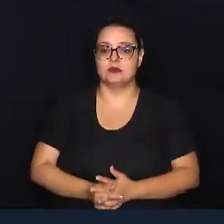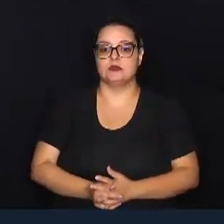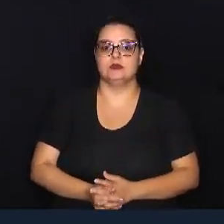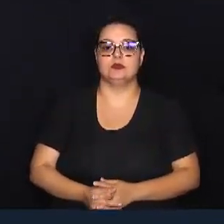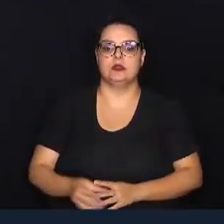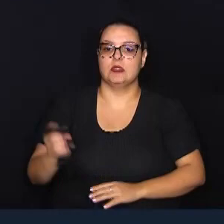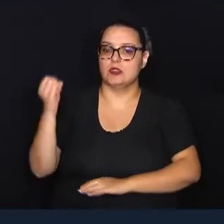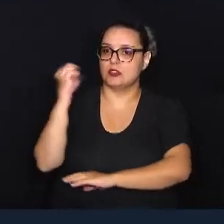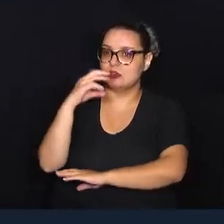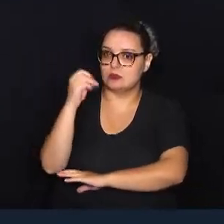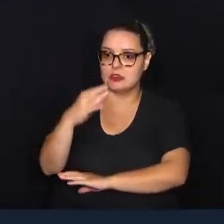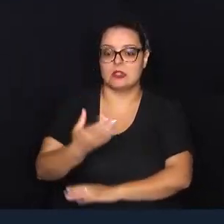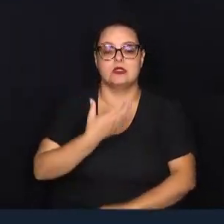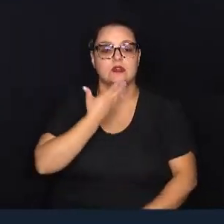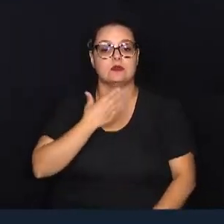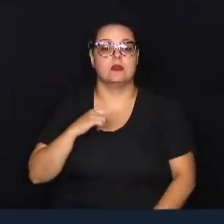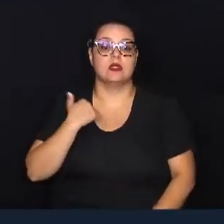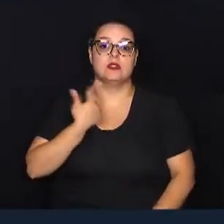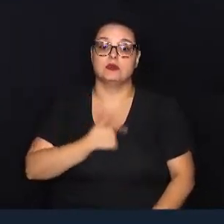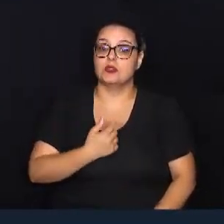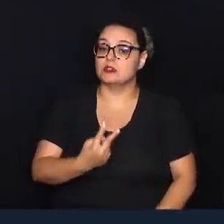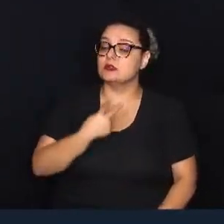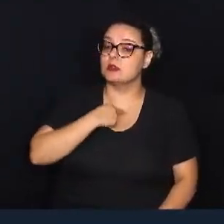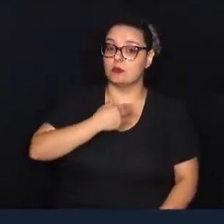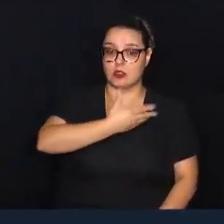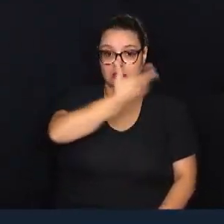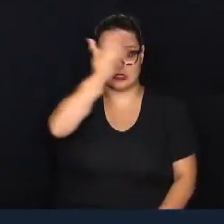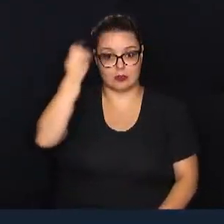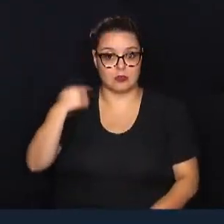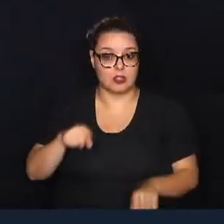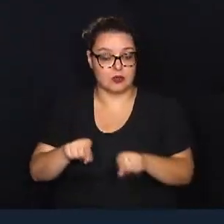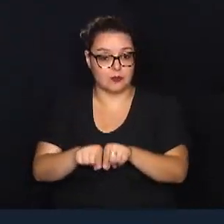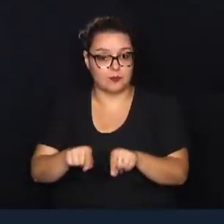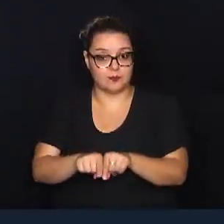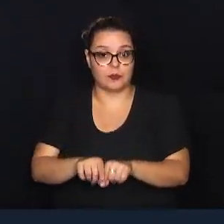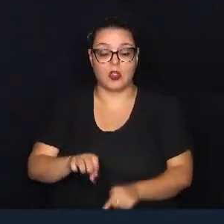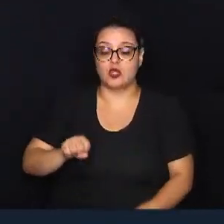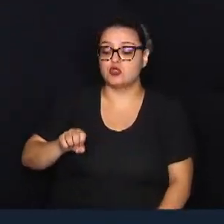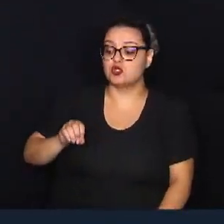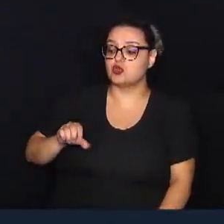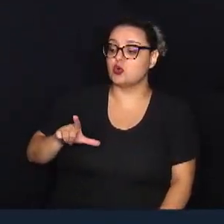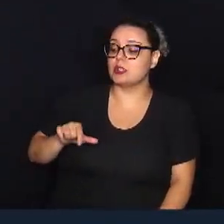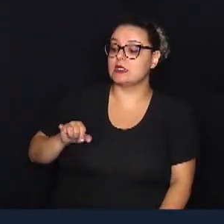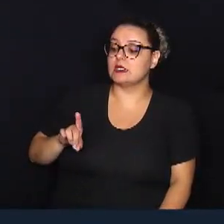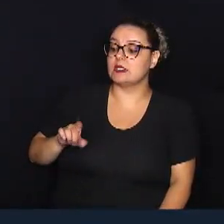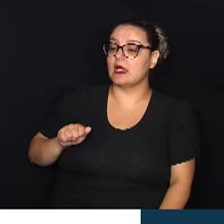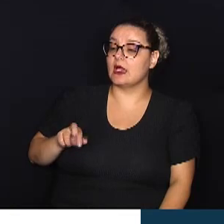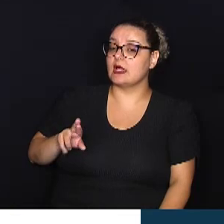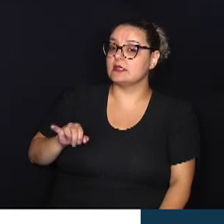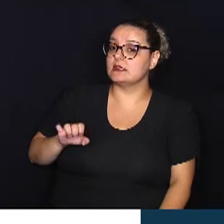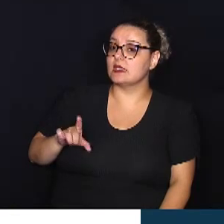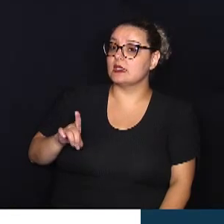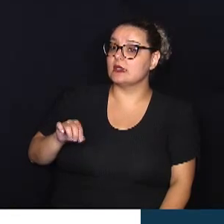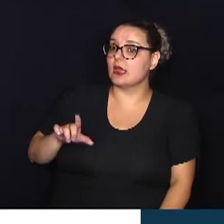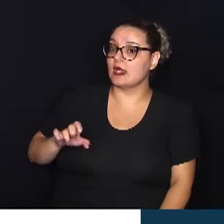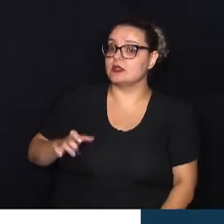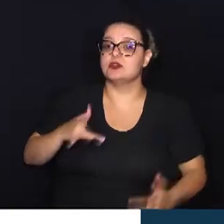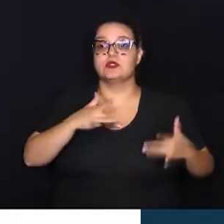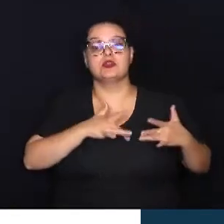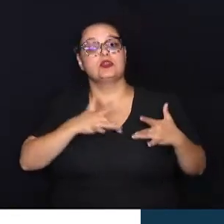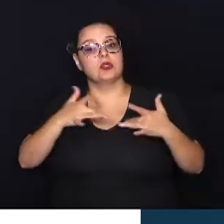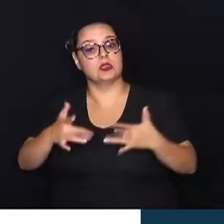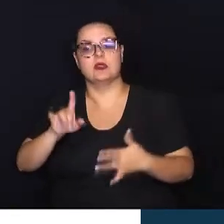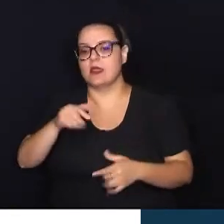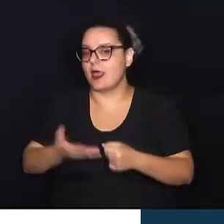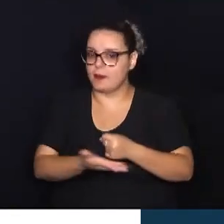iluminação de Natal, mas nós não podemos esquecer também da solidariedade, que é a verdadeira essência do Natal. Nós teremos aí